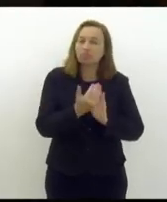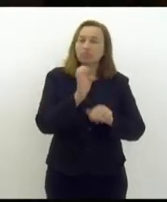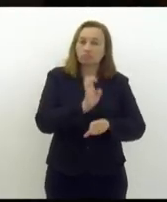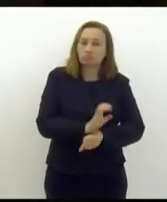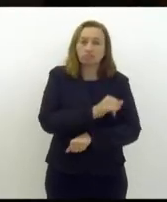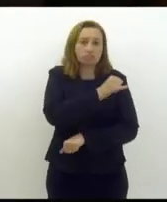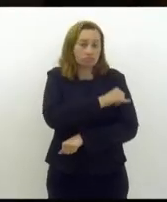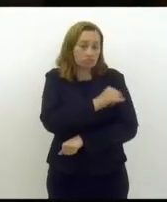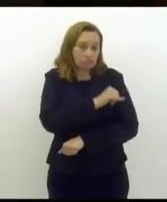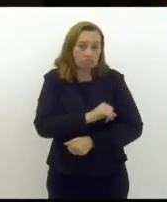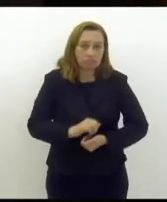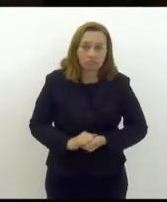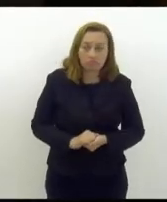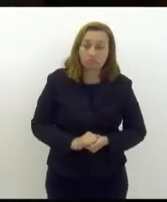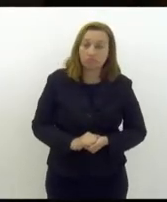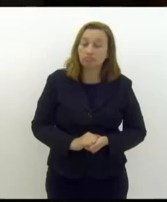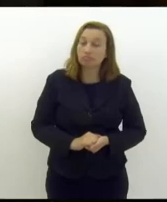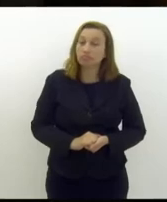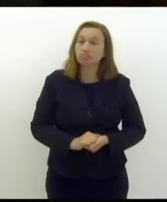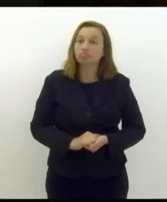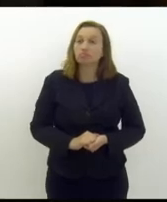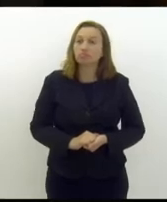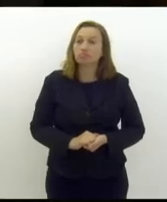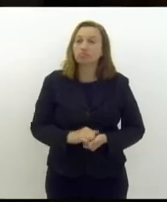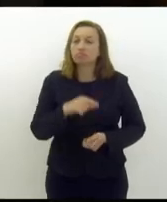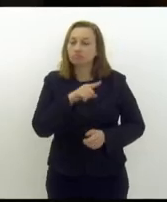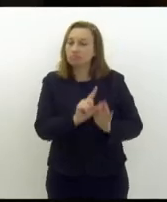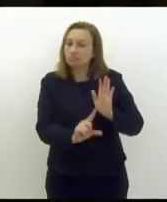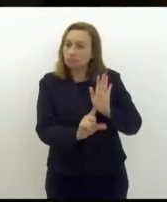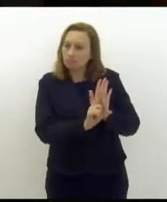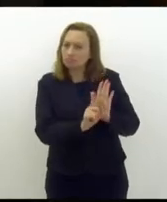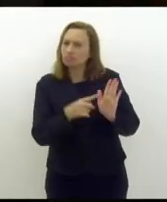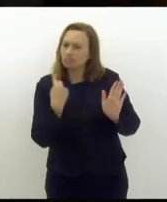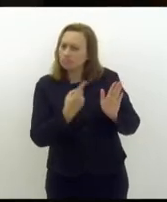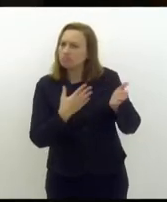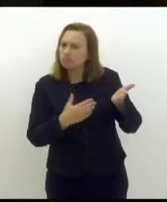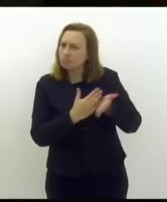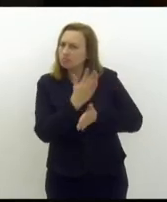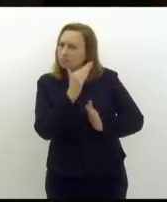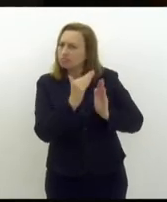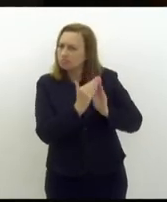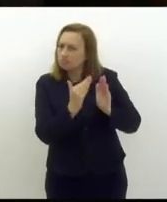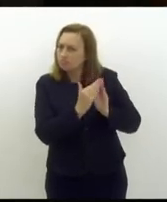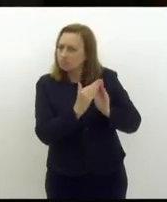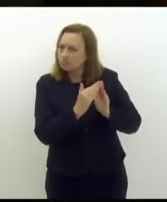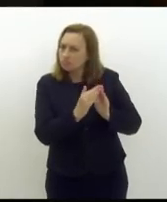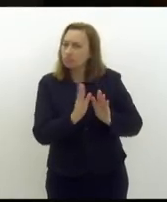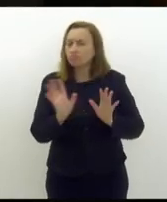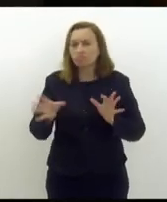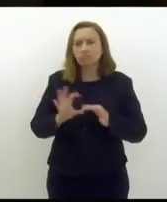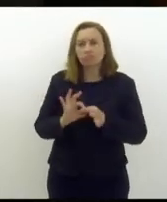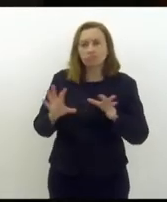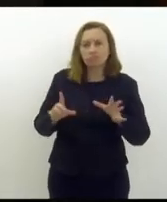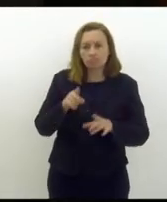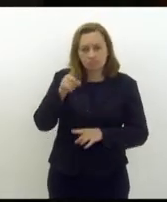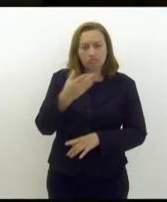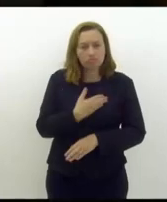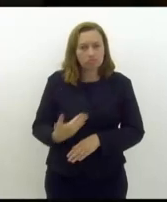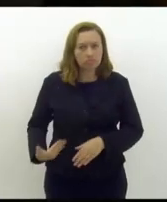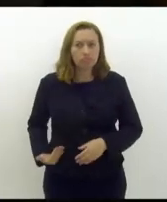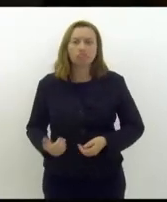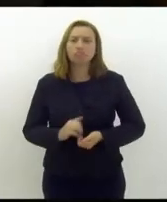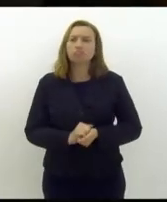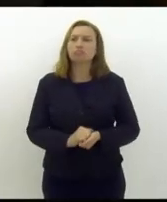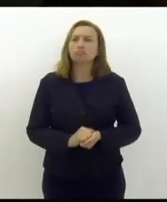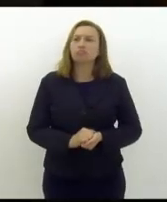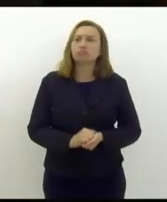do Estado do Rio de Janeiro afinal de contas essa lei que nós aprovamos nessa casa e foi sancionada por esse mesmo Governador